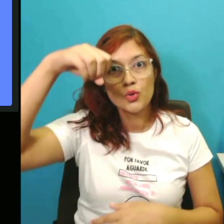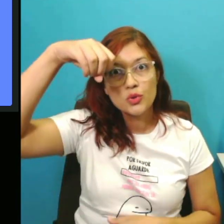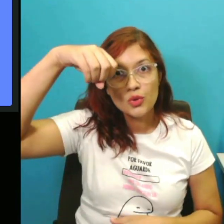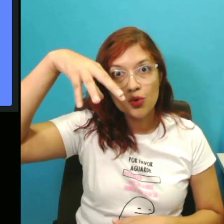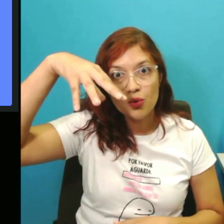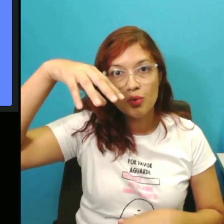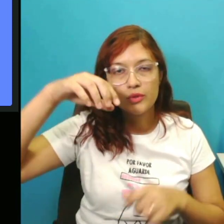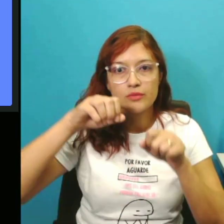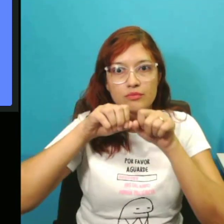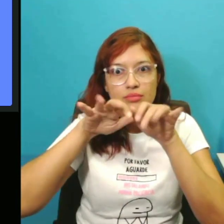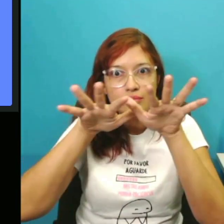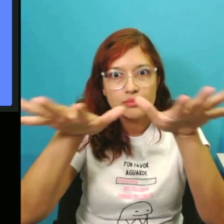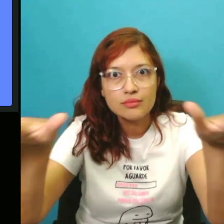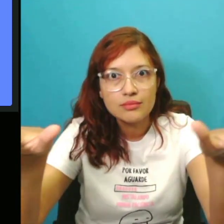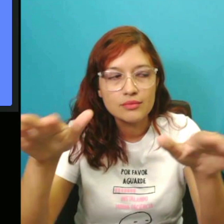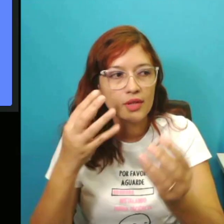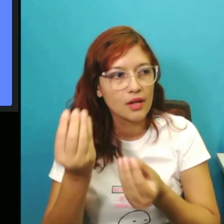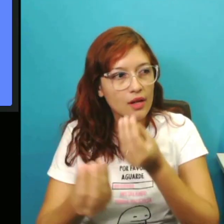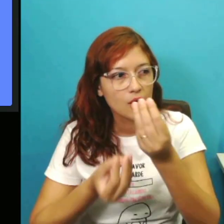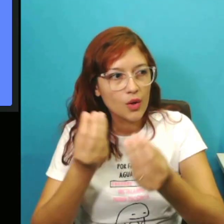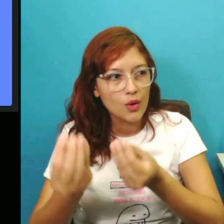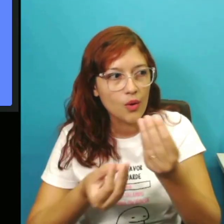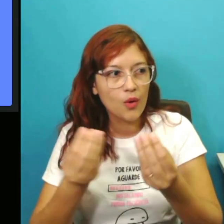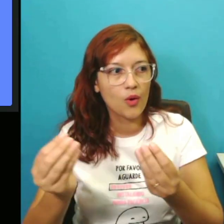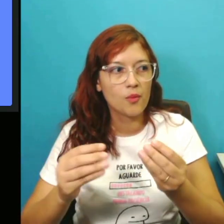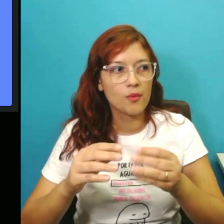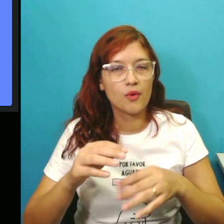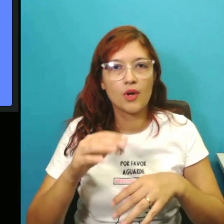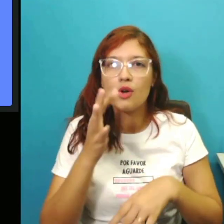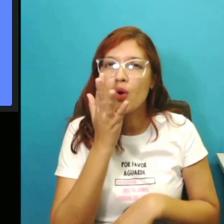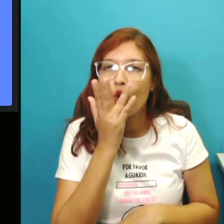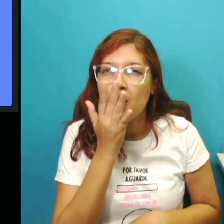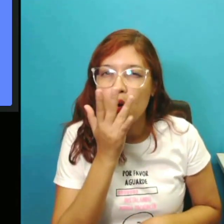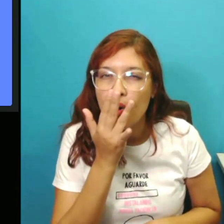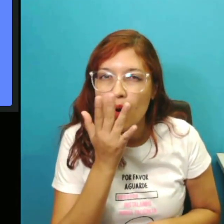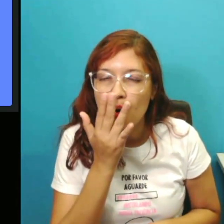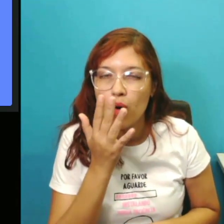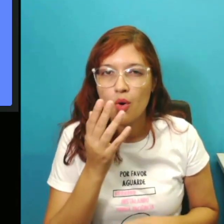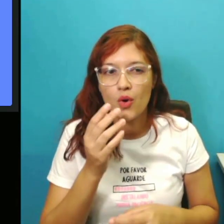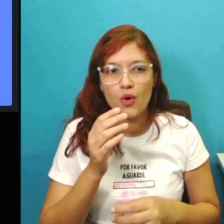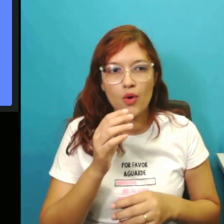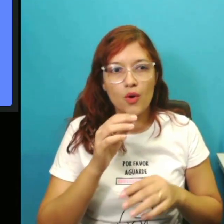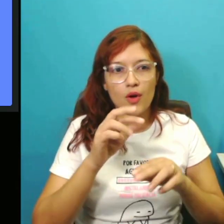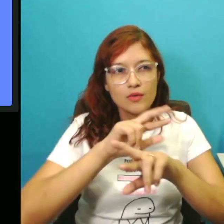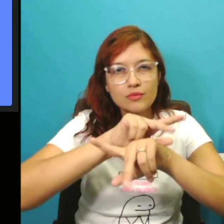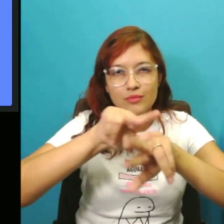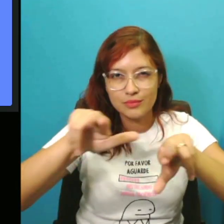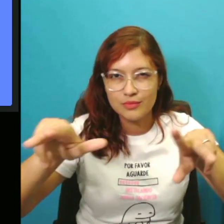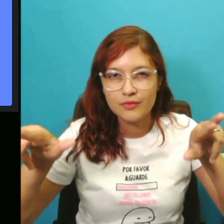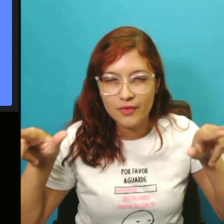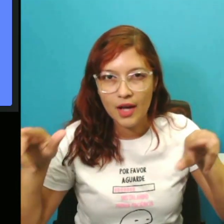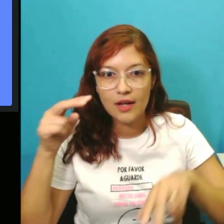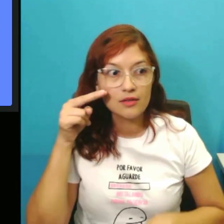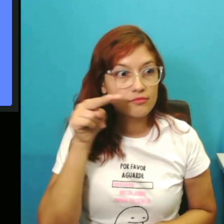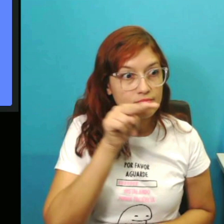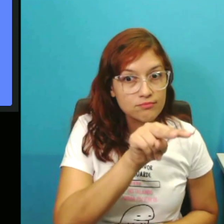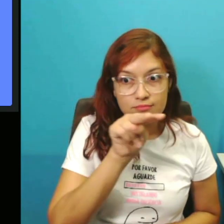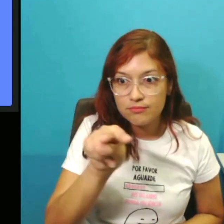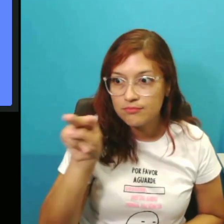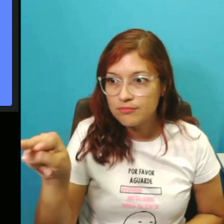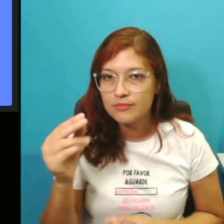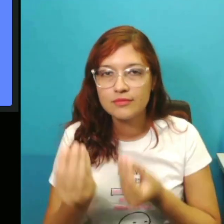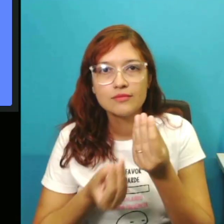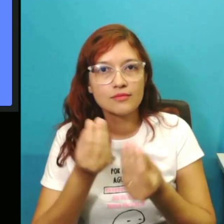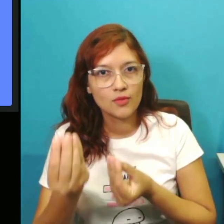os alunos têm um entendimento correto sobre alguns conhecimentos, por exemplo, difusão da